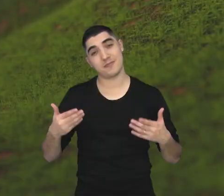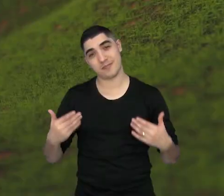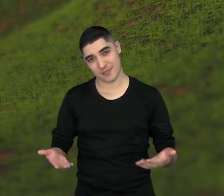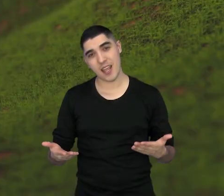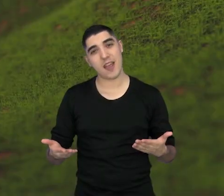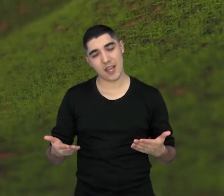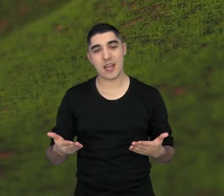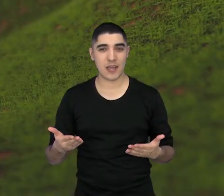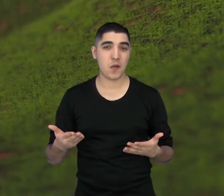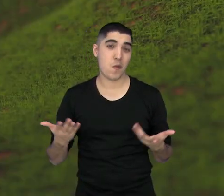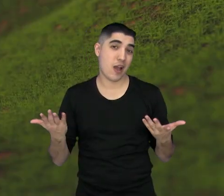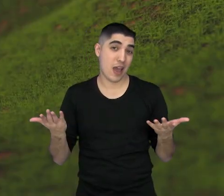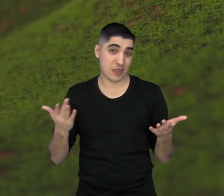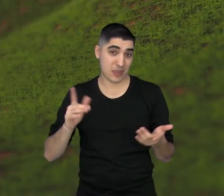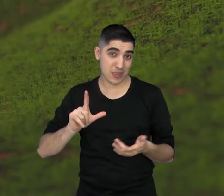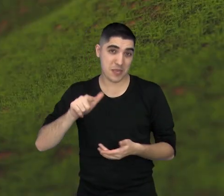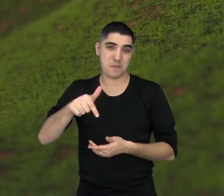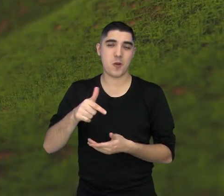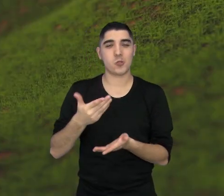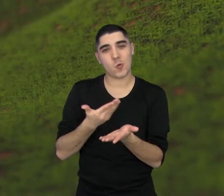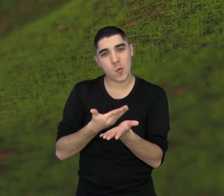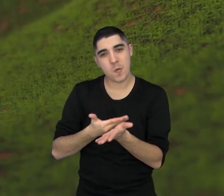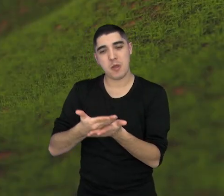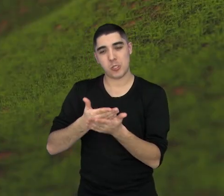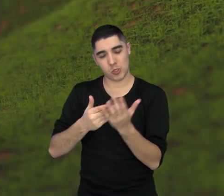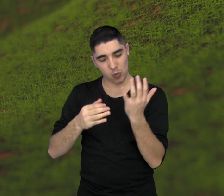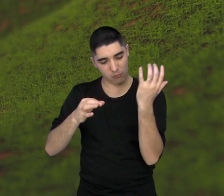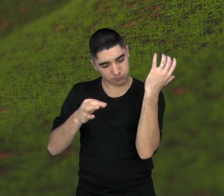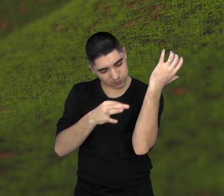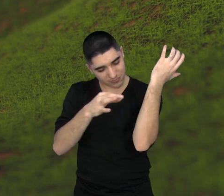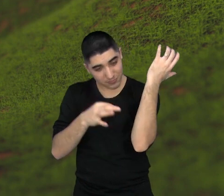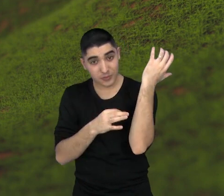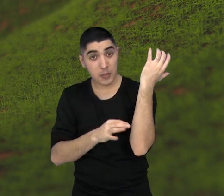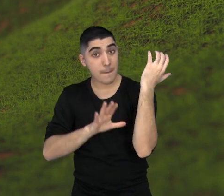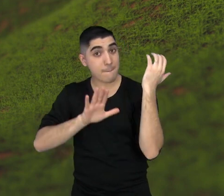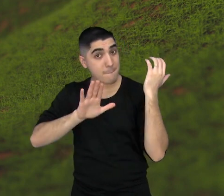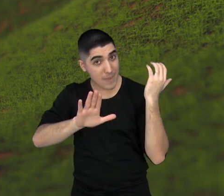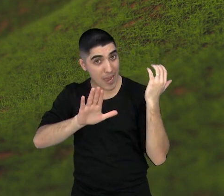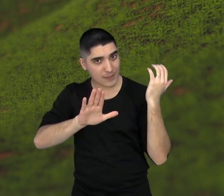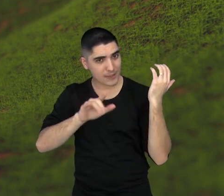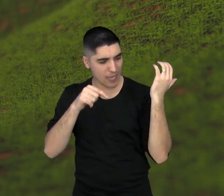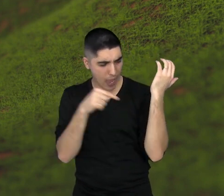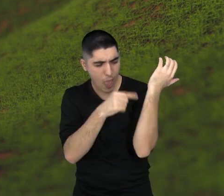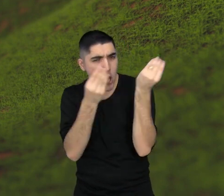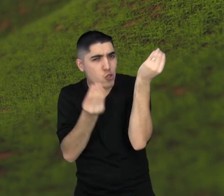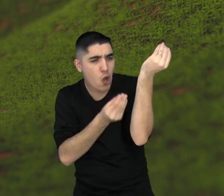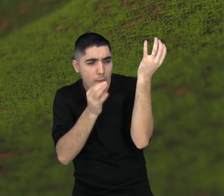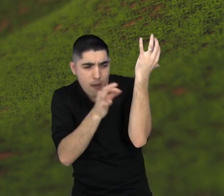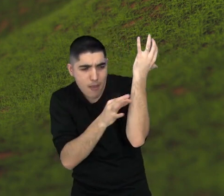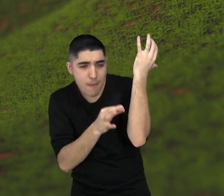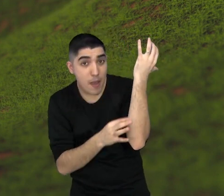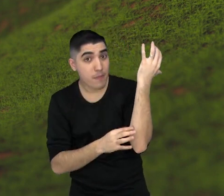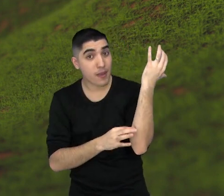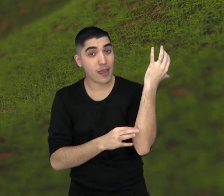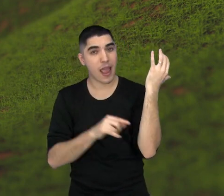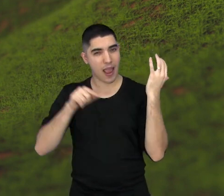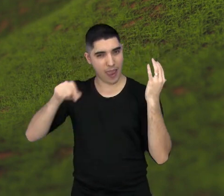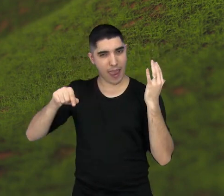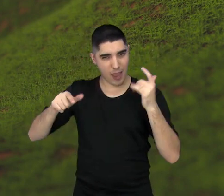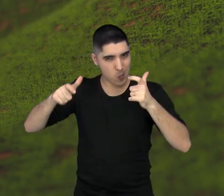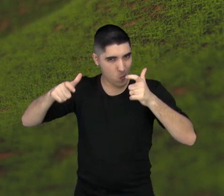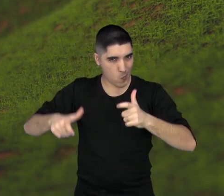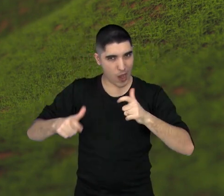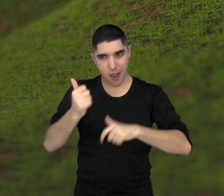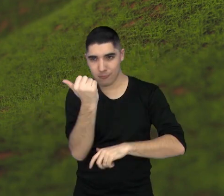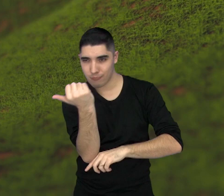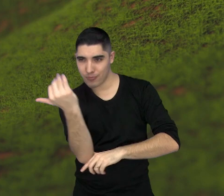E assim partimos para o processo de plantação na prática. Só que os detalhes dessa plantação, a floresta onde